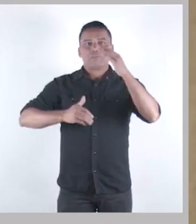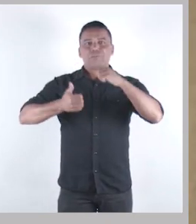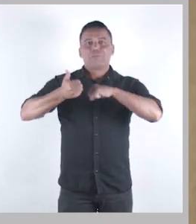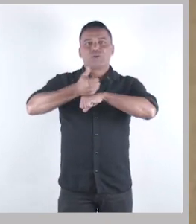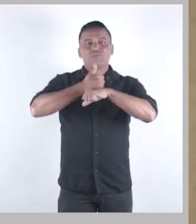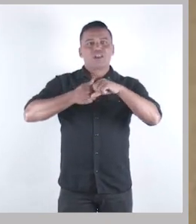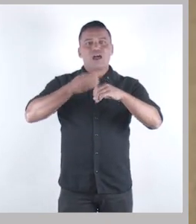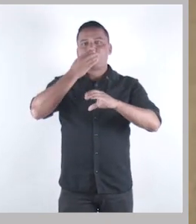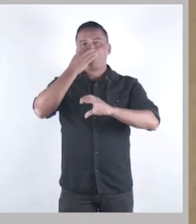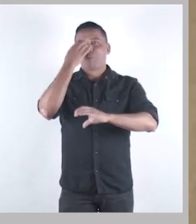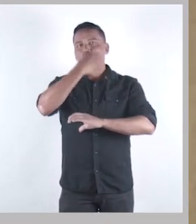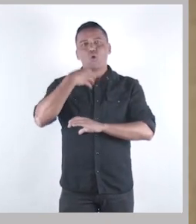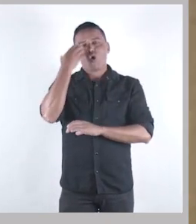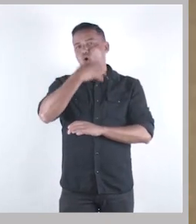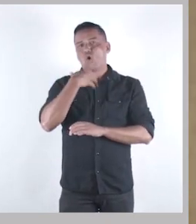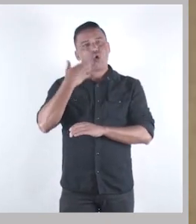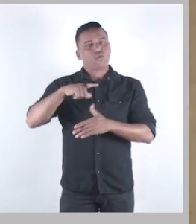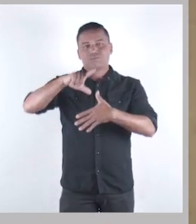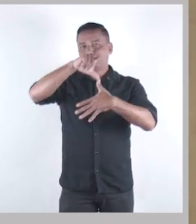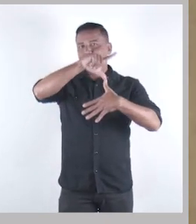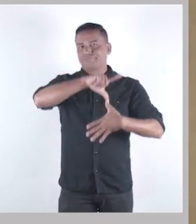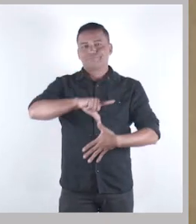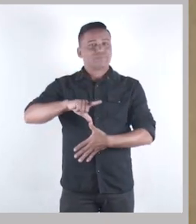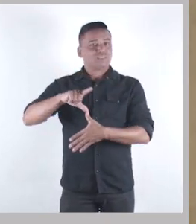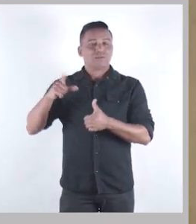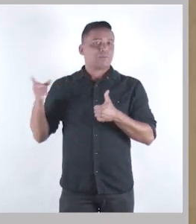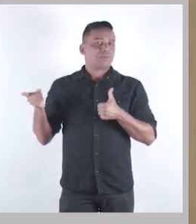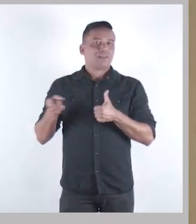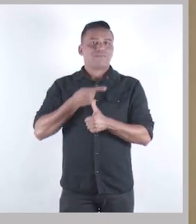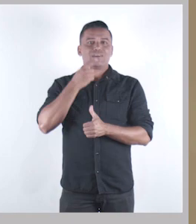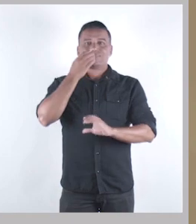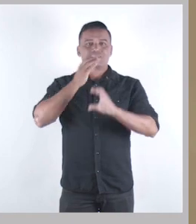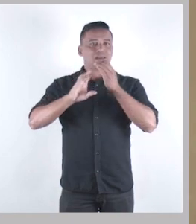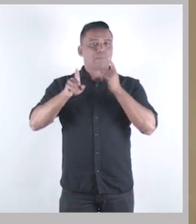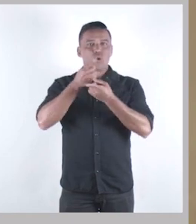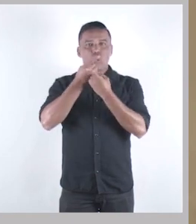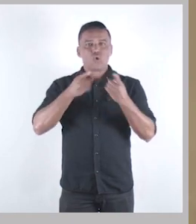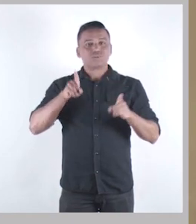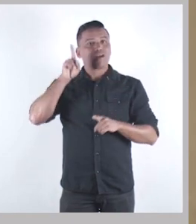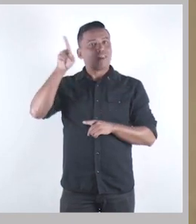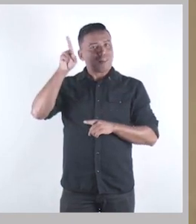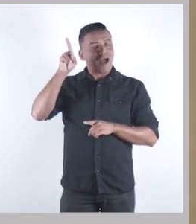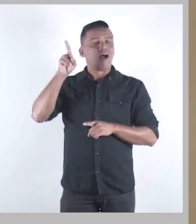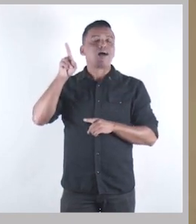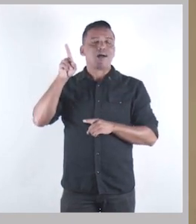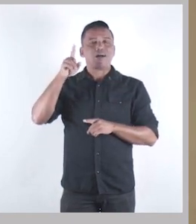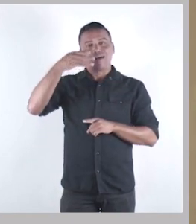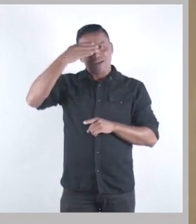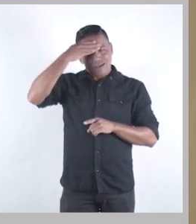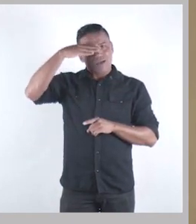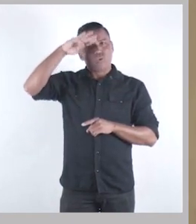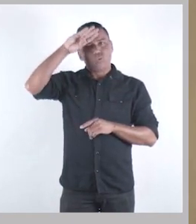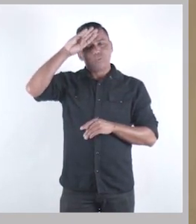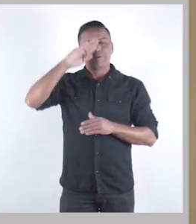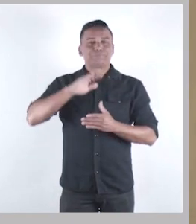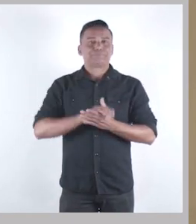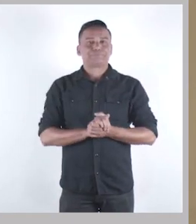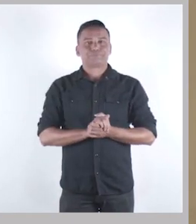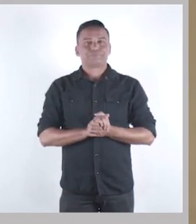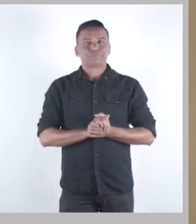pela Argentina. Eu conheci pela primeira vez as suas músicas a partir de Cuba. Nessa altura,